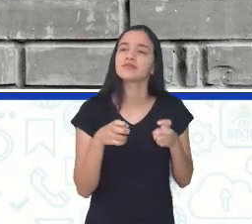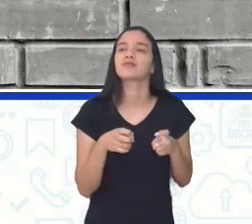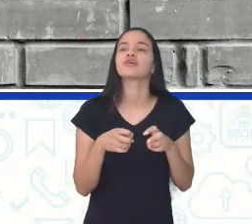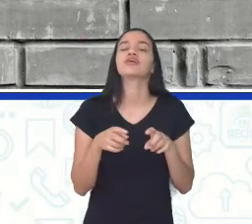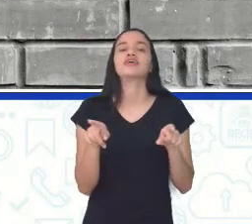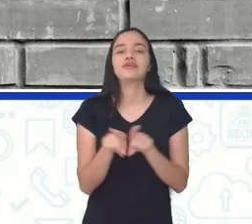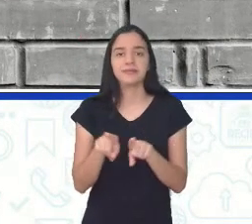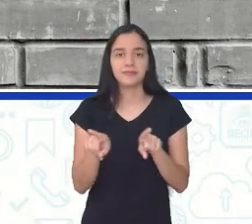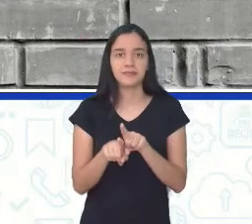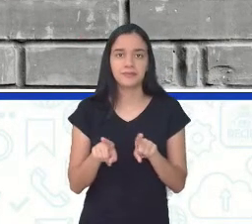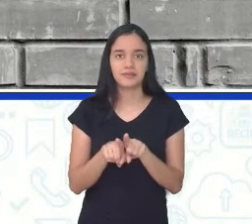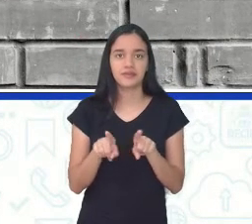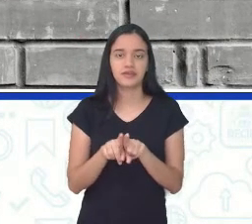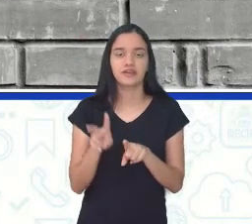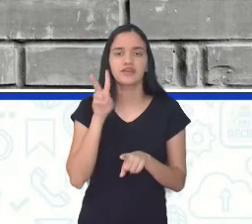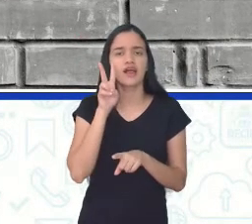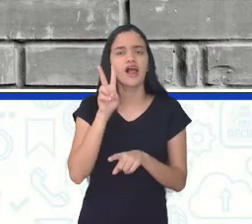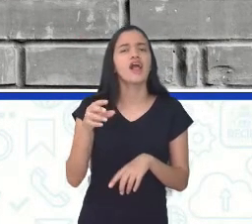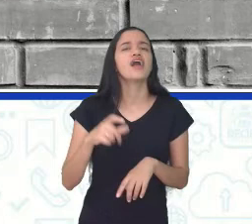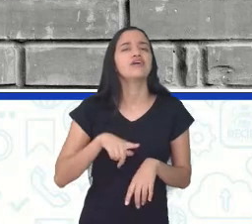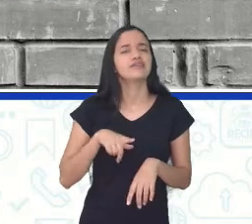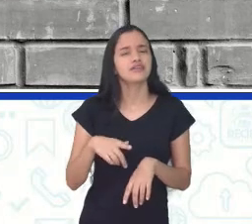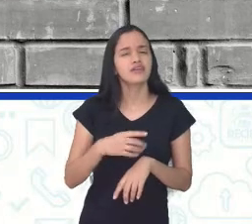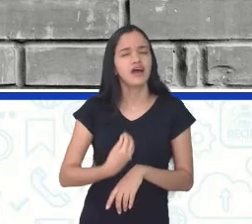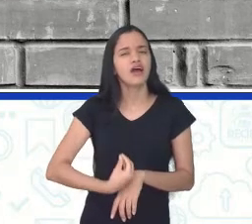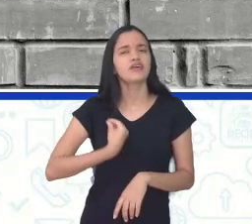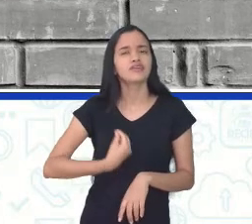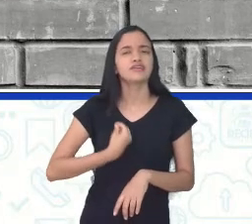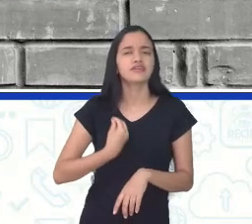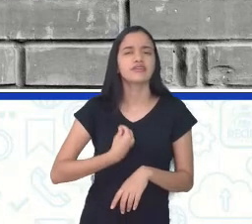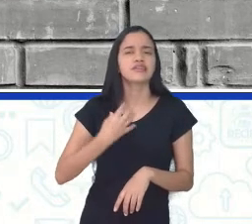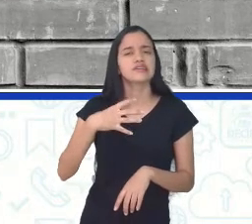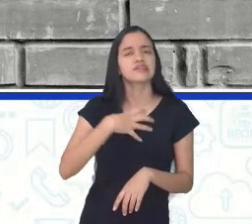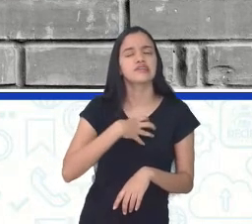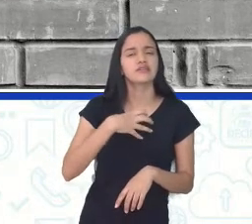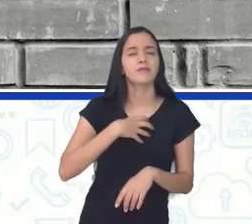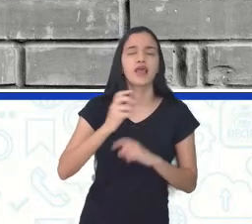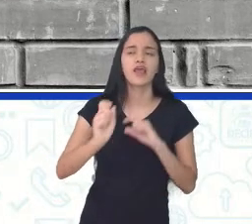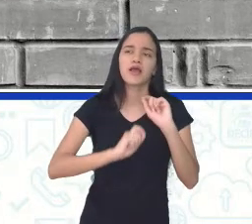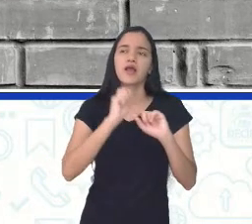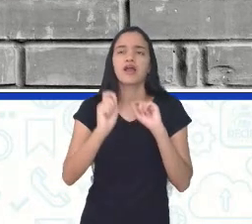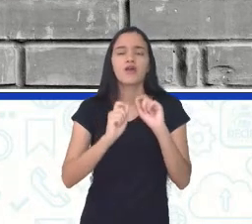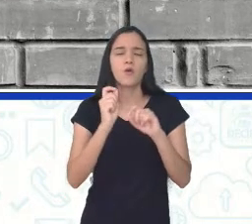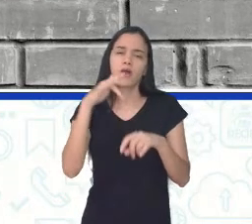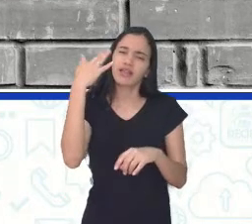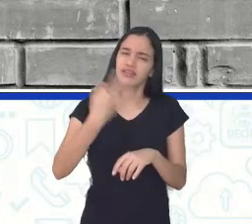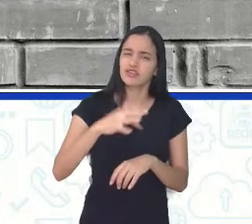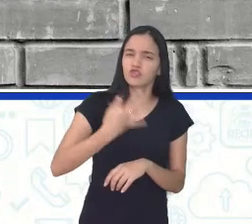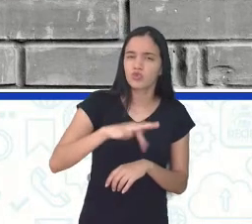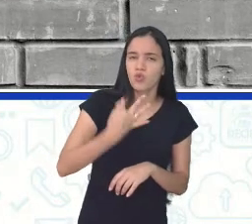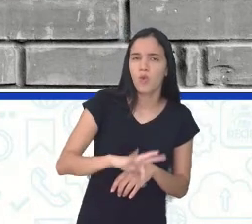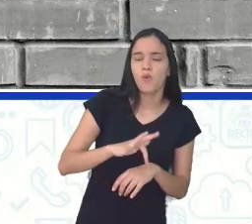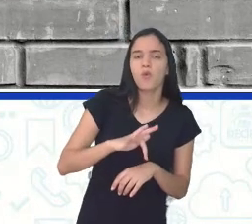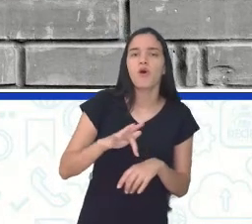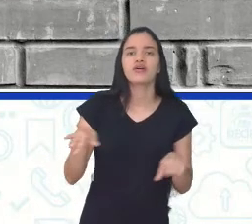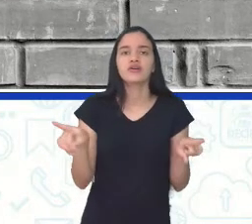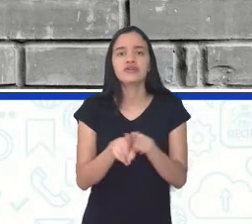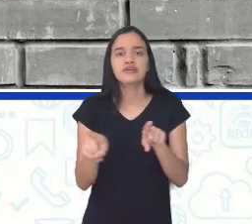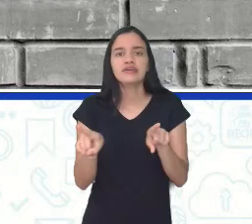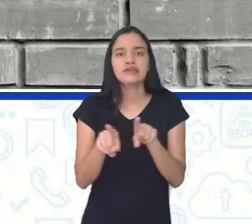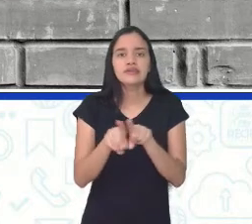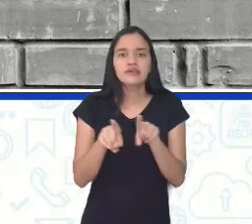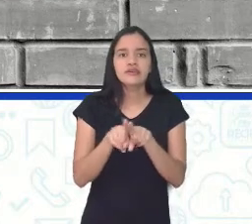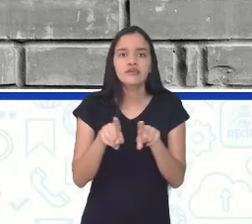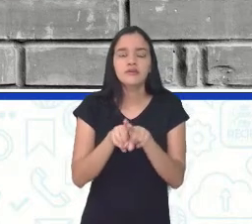além de tudo isso, ainda existe outra sensibilidade. São as terminações de dor e as percepções